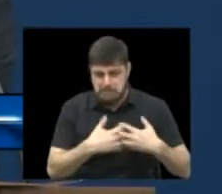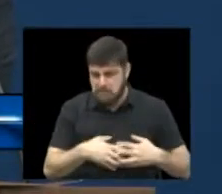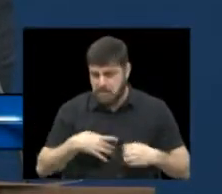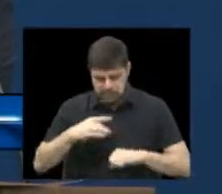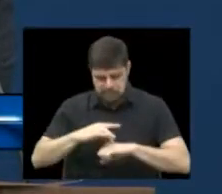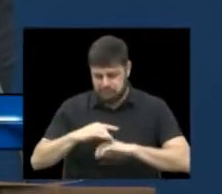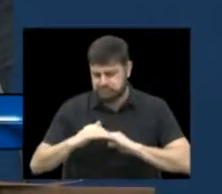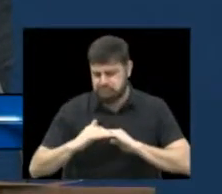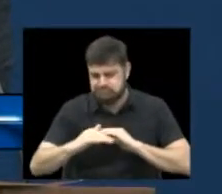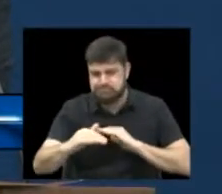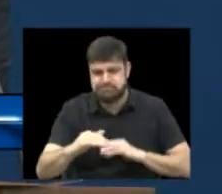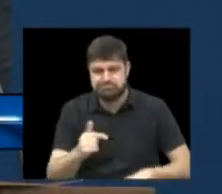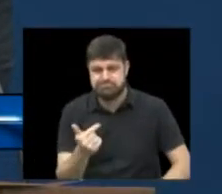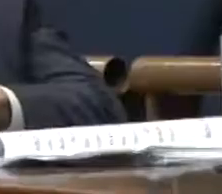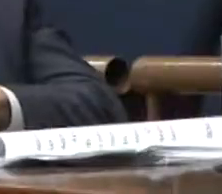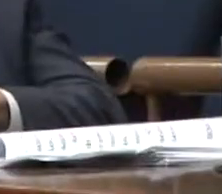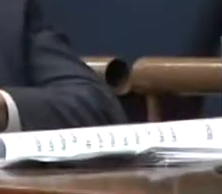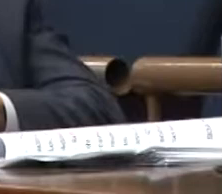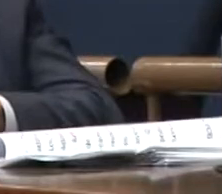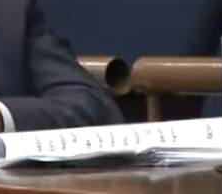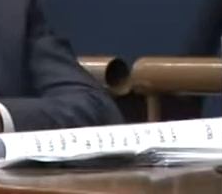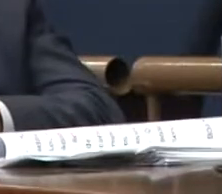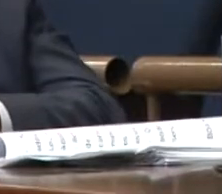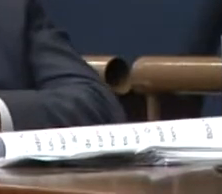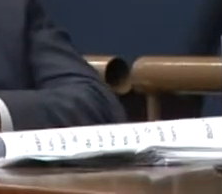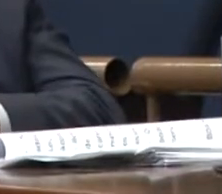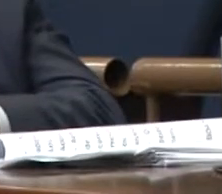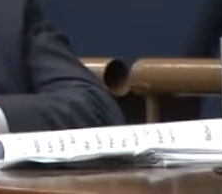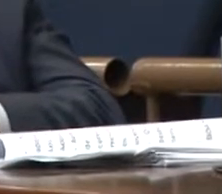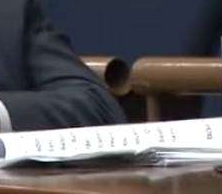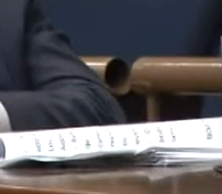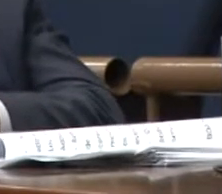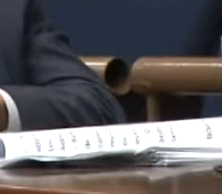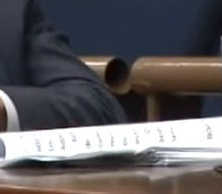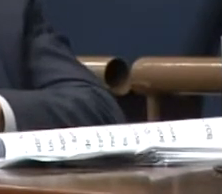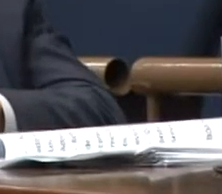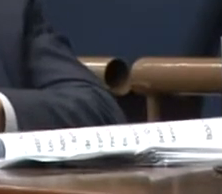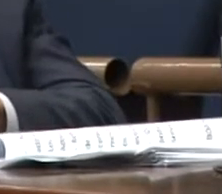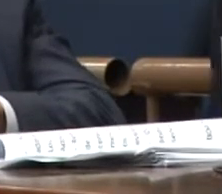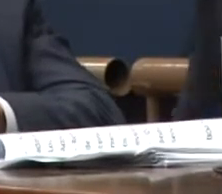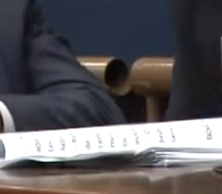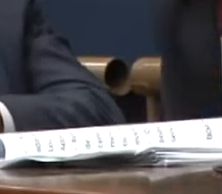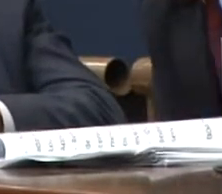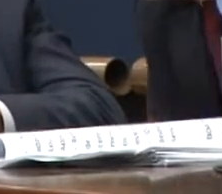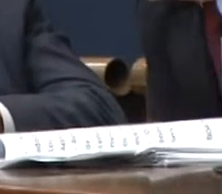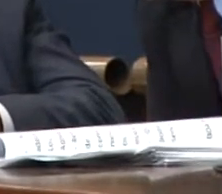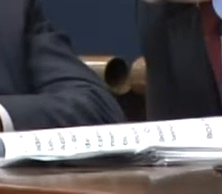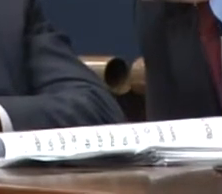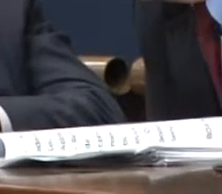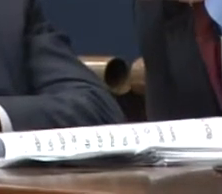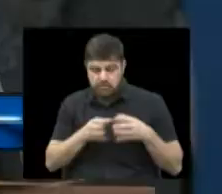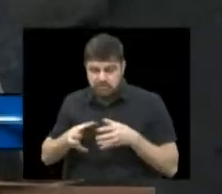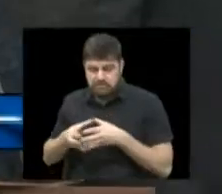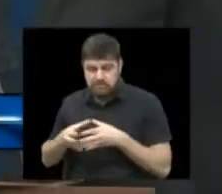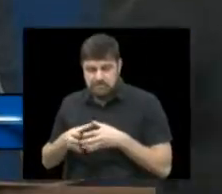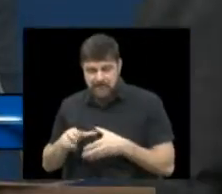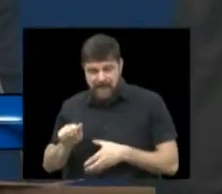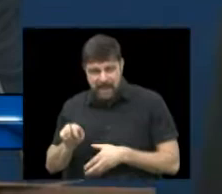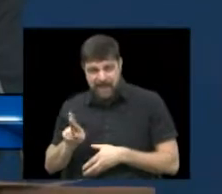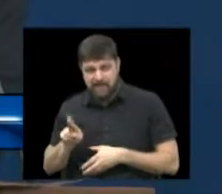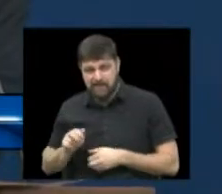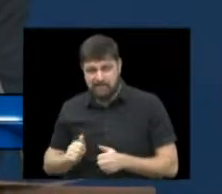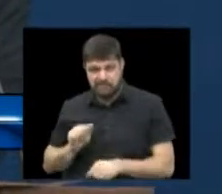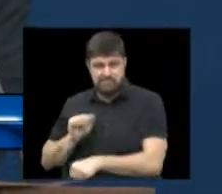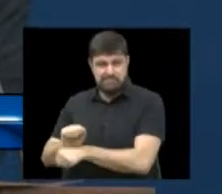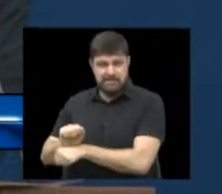asfáltica e as ARs paradas. Segundo o vereador, alguns serviços essenciais acabam não sendo feitos por falta de verba. Não cabe a